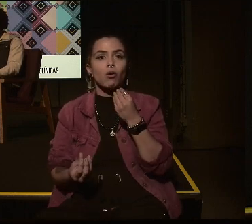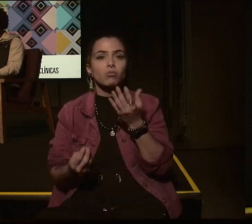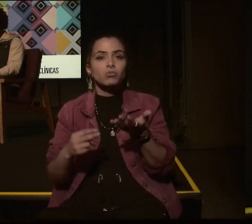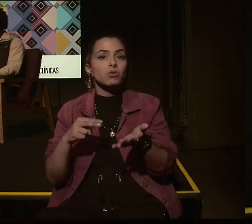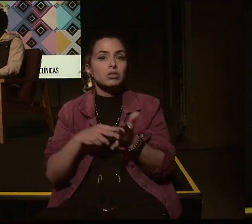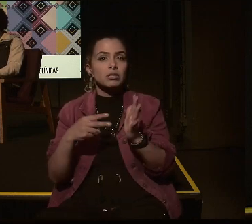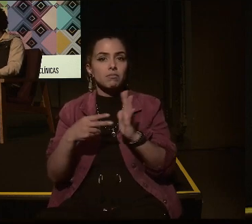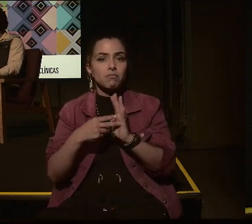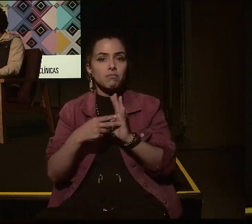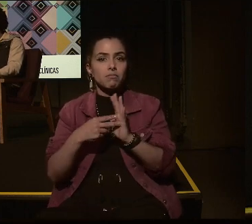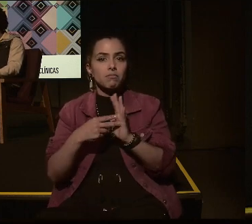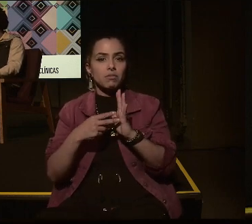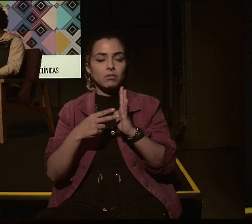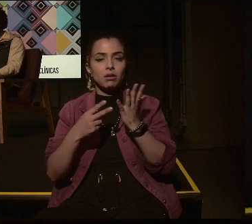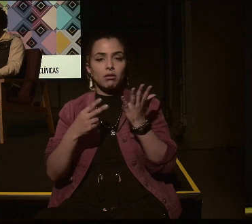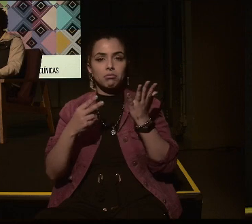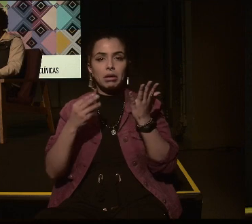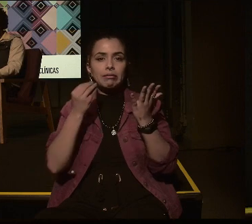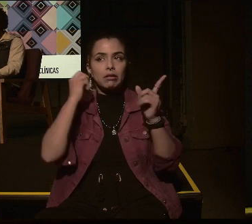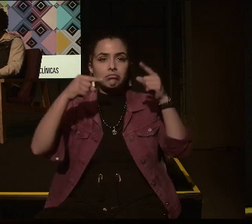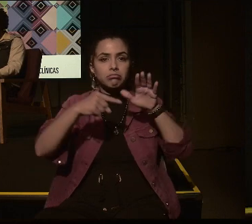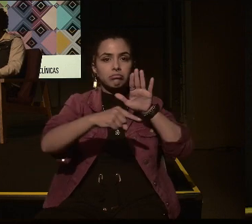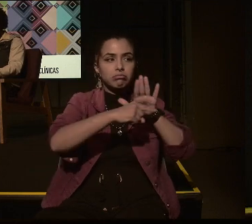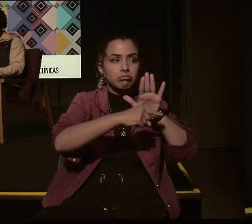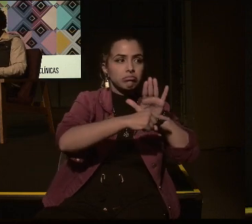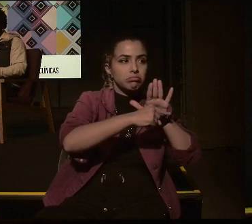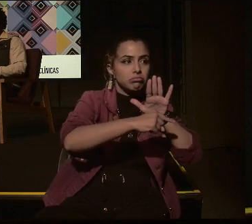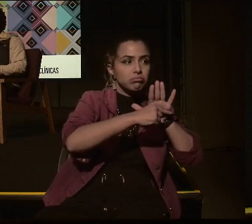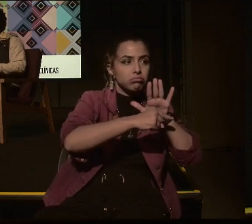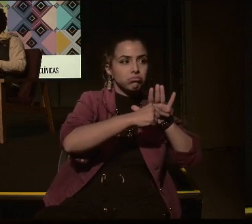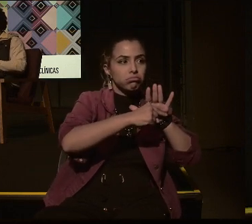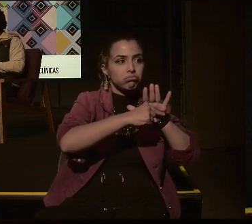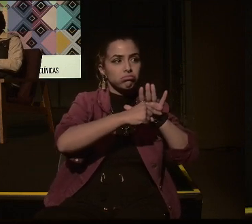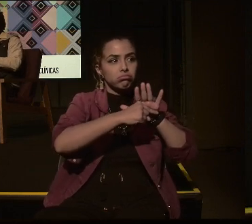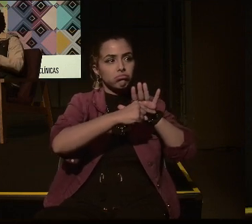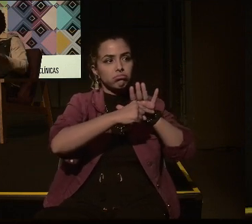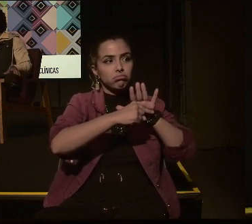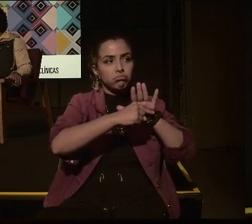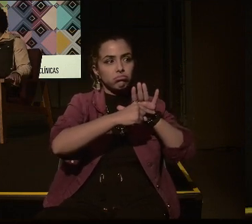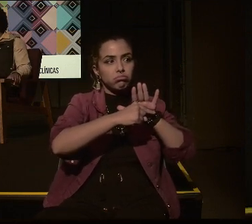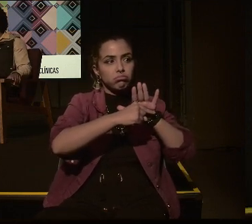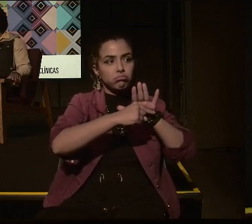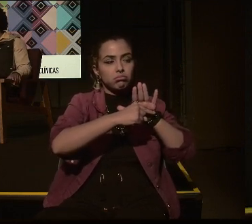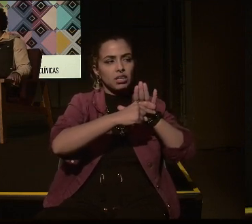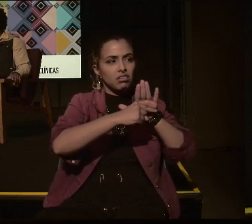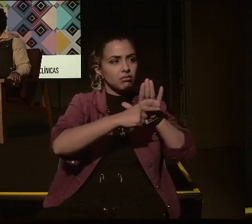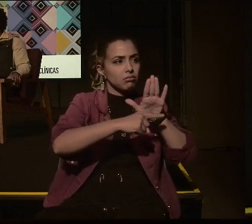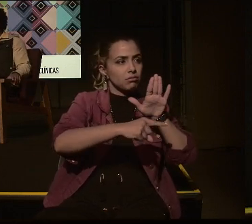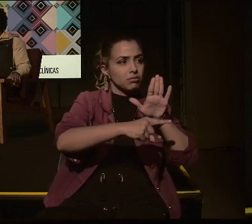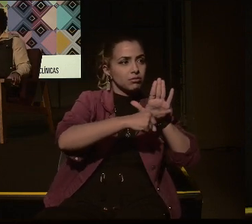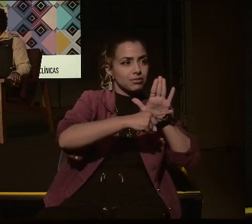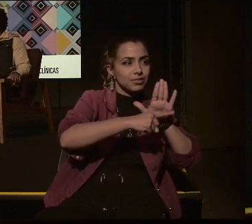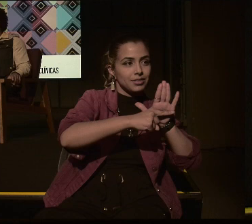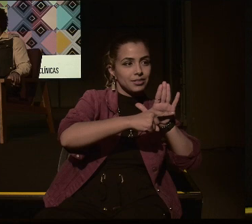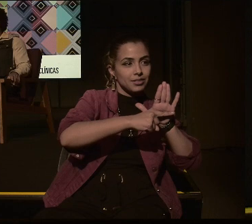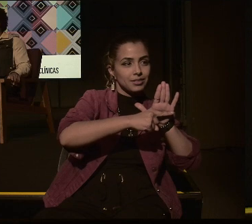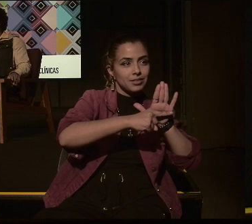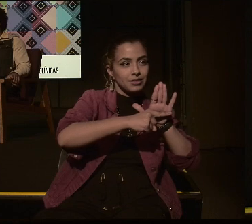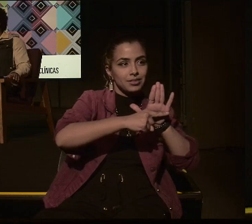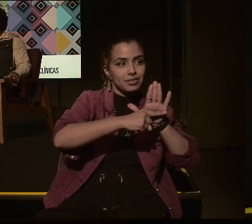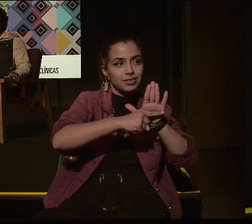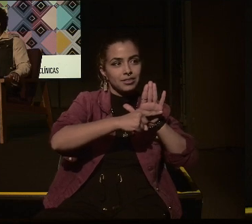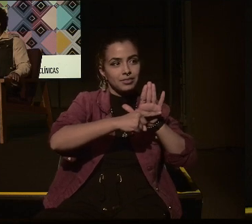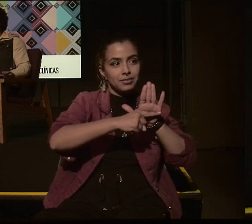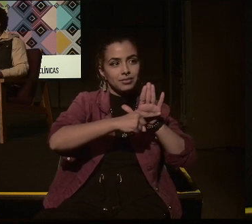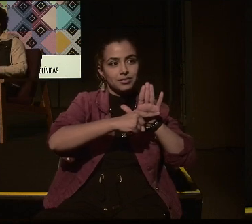Desnortear? Pensando nesse letramento que a gente está pensando aqui. Bem, para a gente